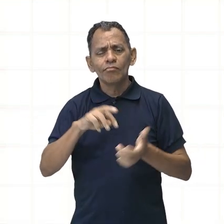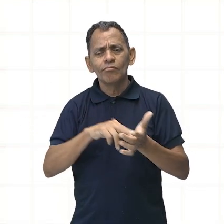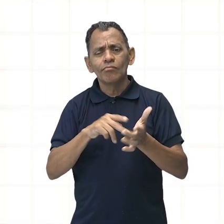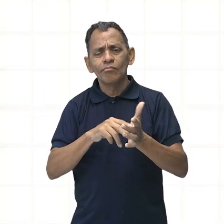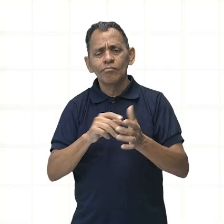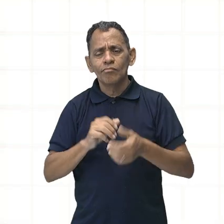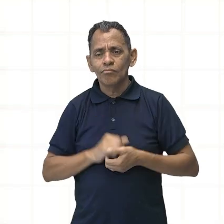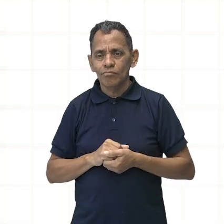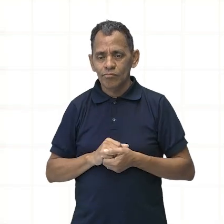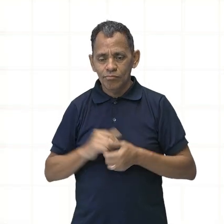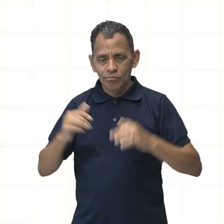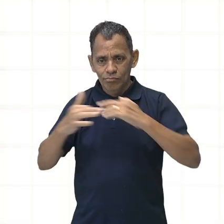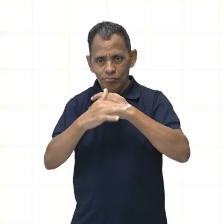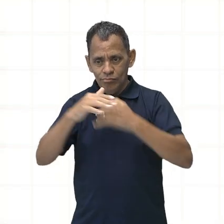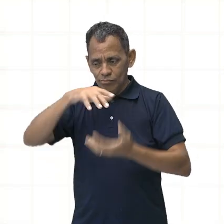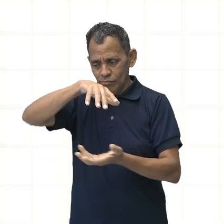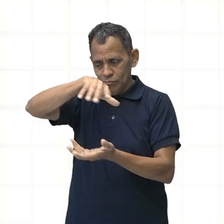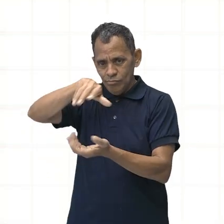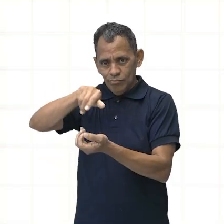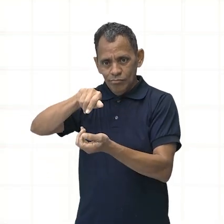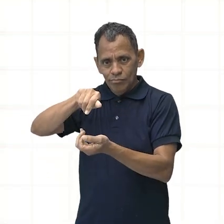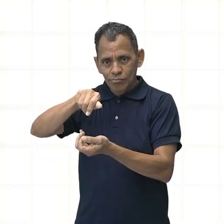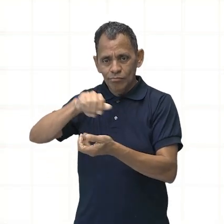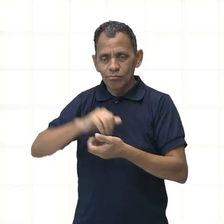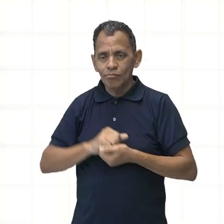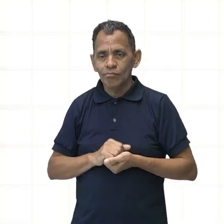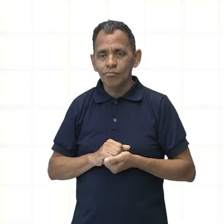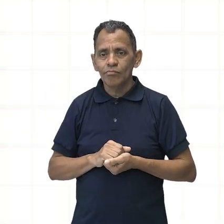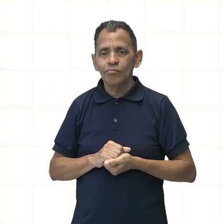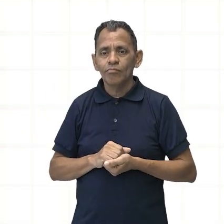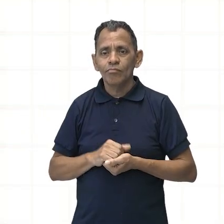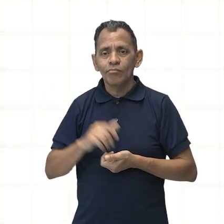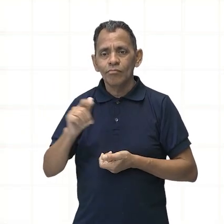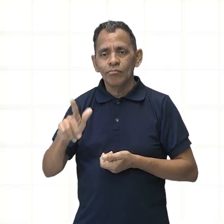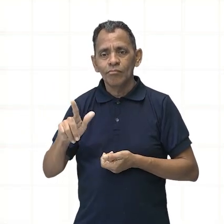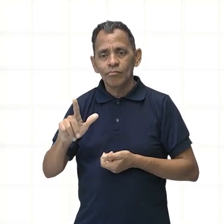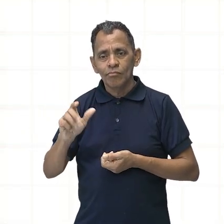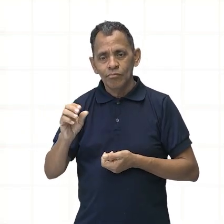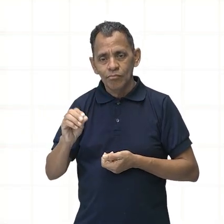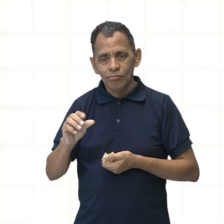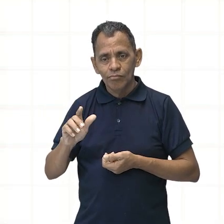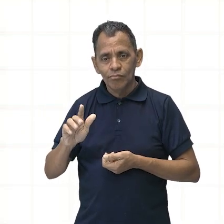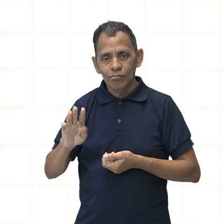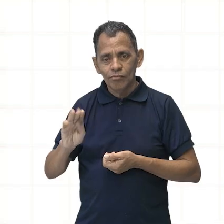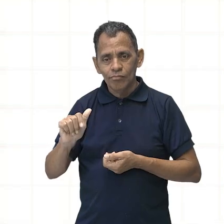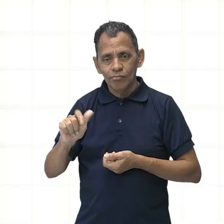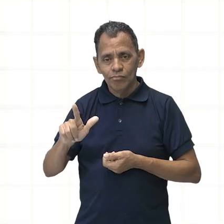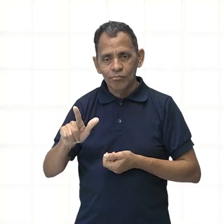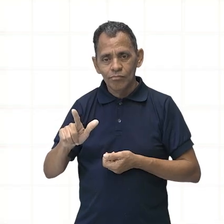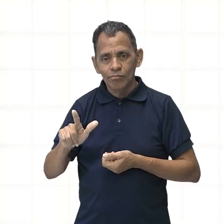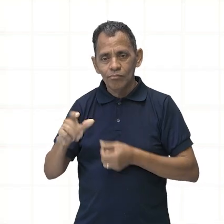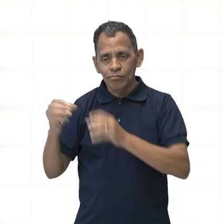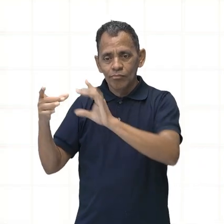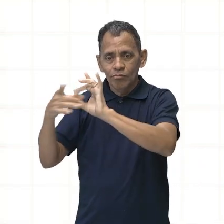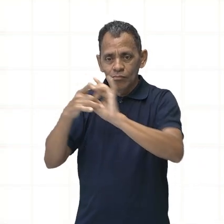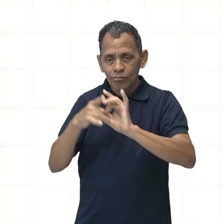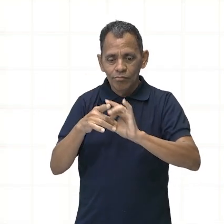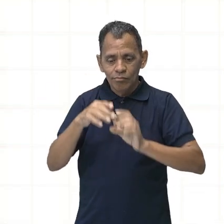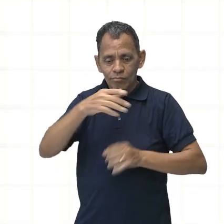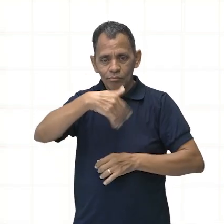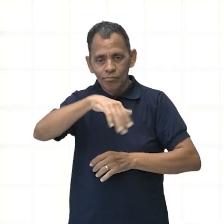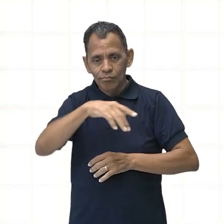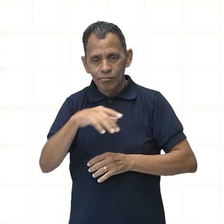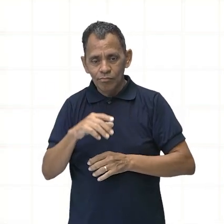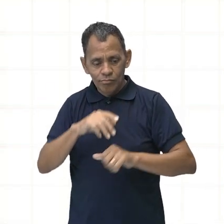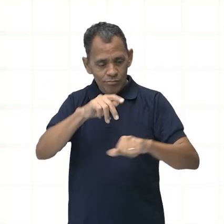uma cidade global? Uma cidade global é uma cidade que conecta o território de